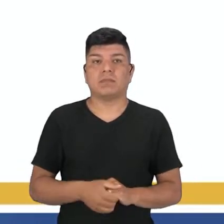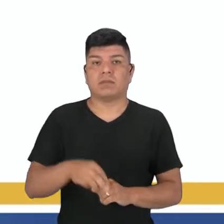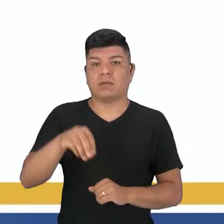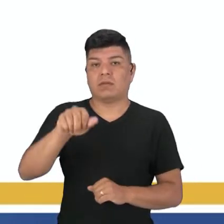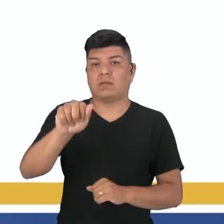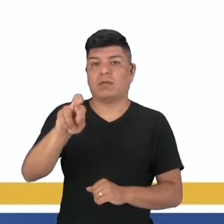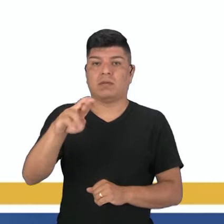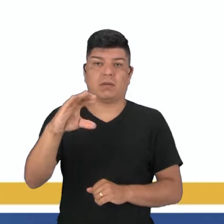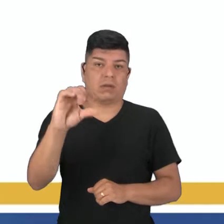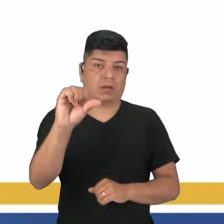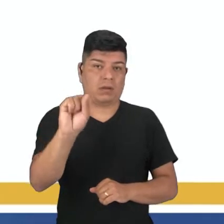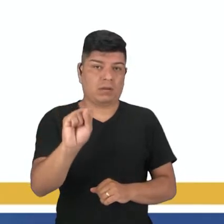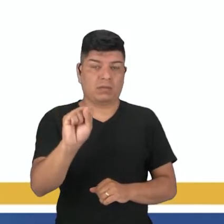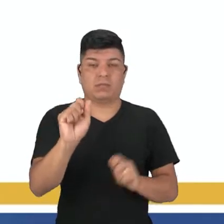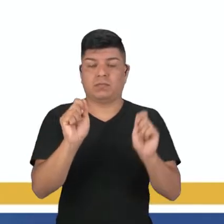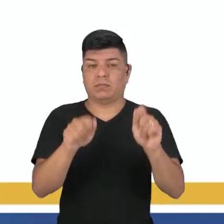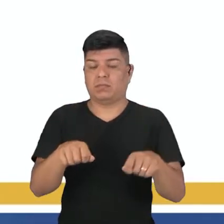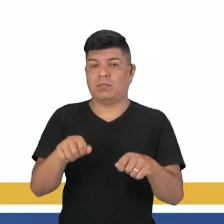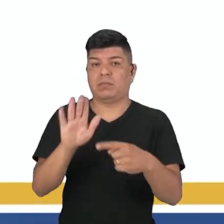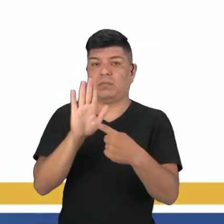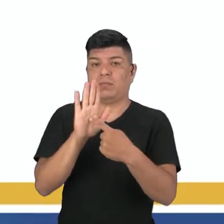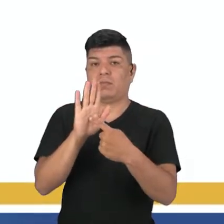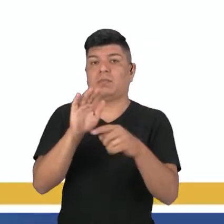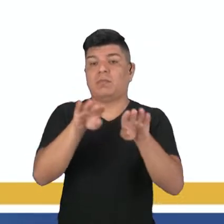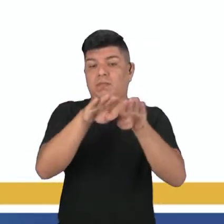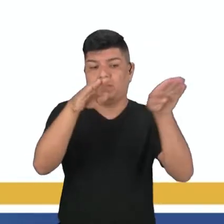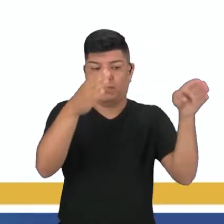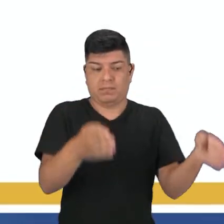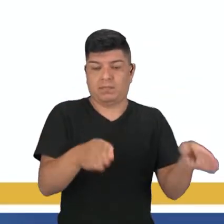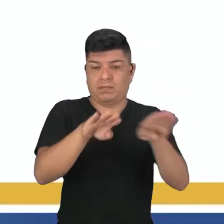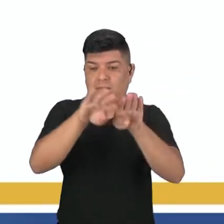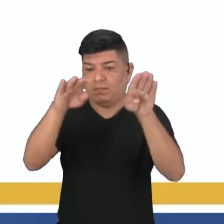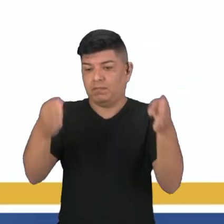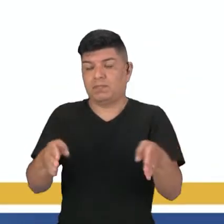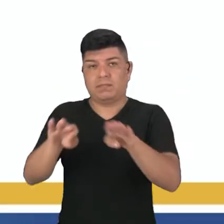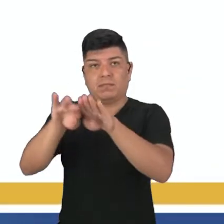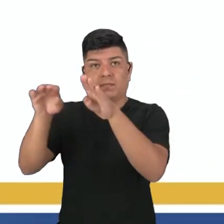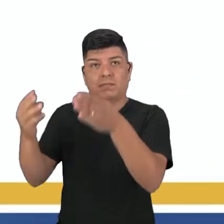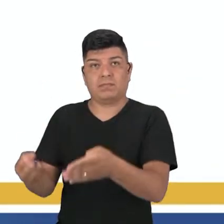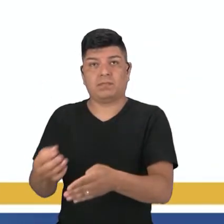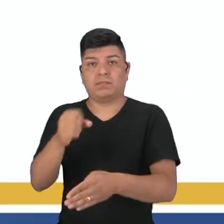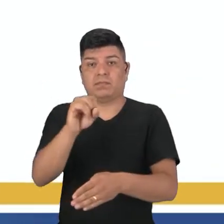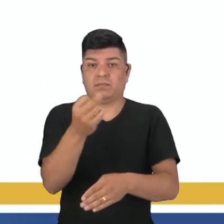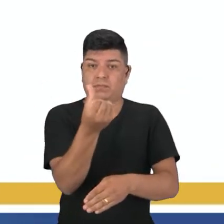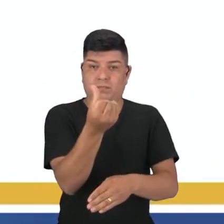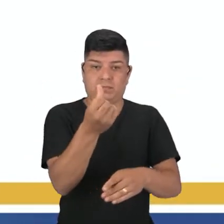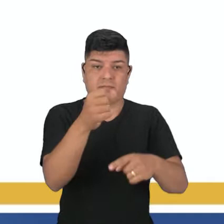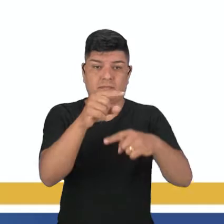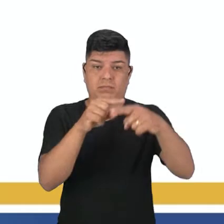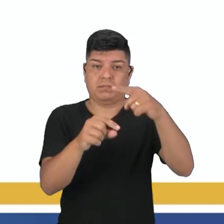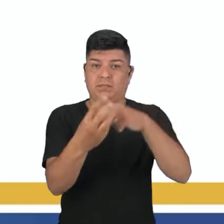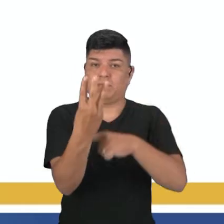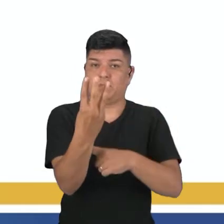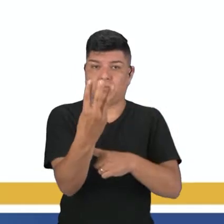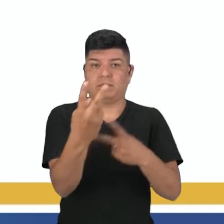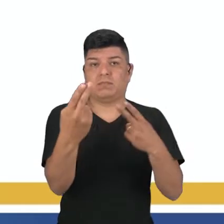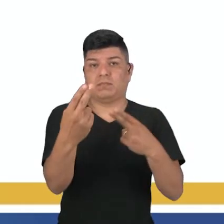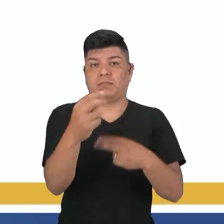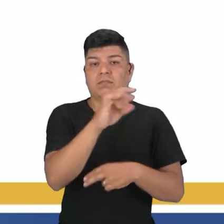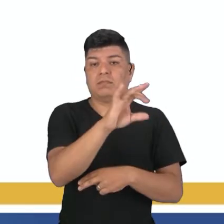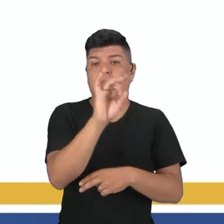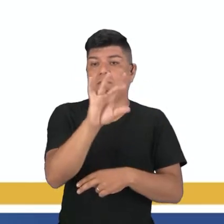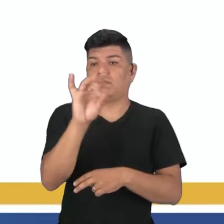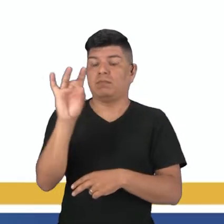Marcos também pode colocá-los em 3 suportes, cada suporte com 2 jogos, pois se ele pegar os 6 jogos e dividir entre os 3 suportes, cada